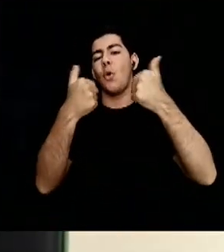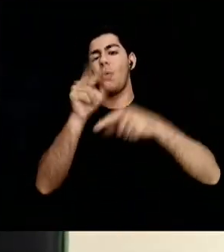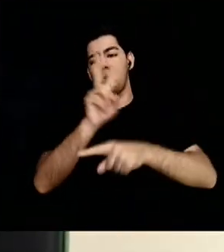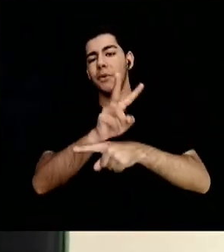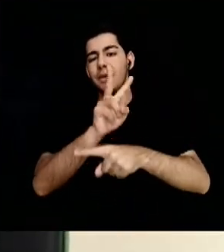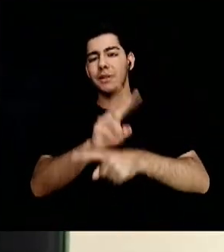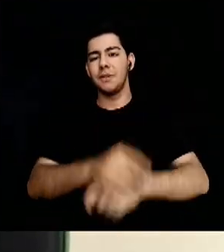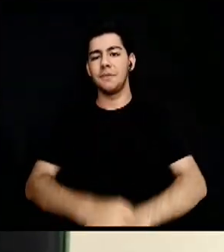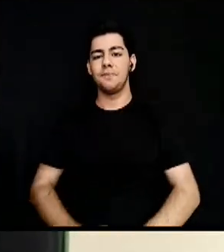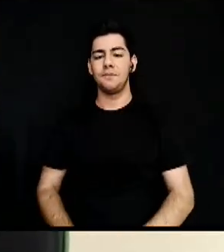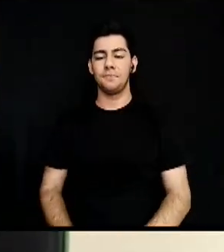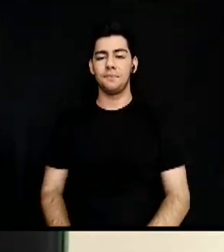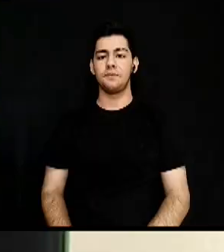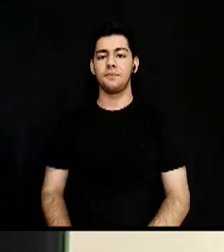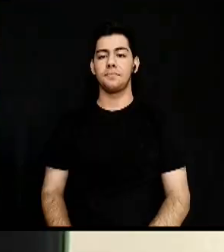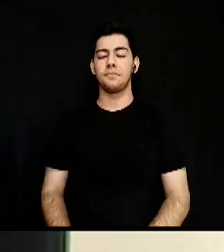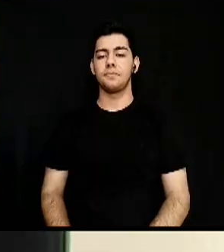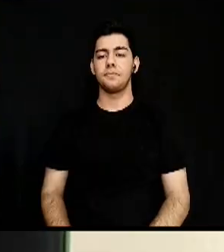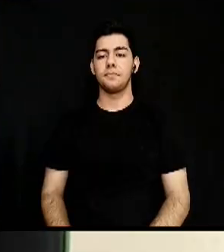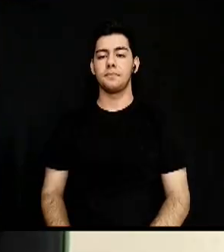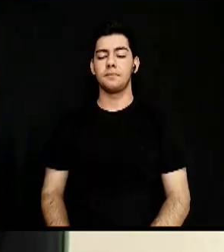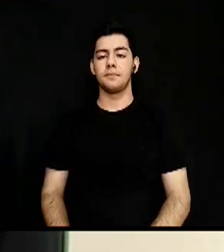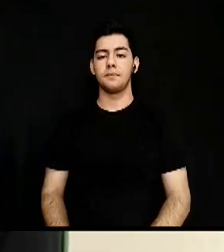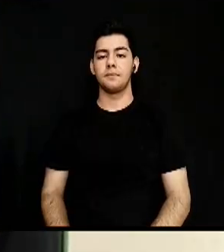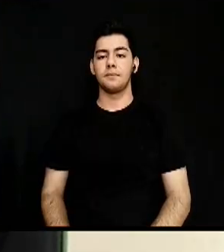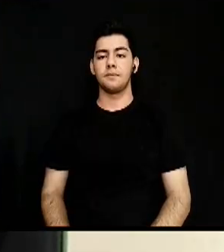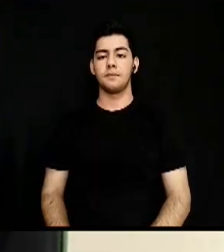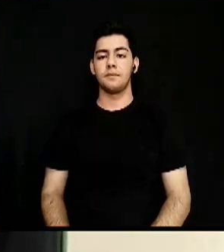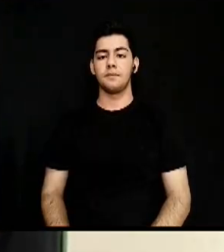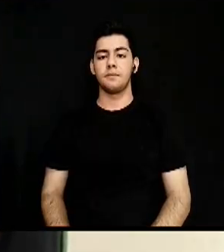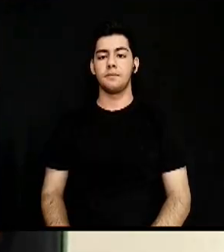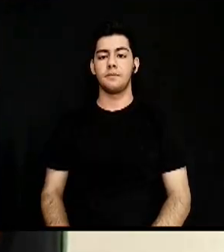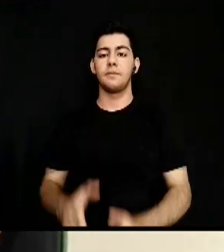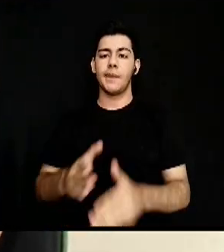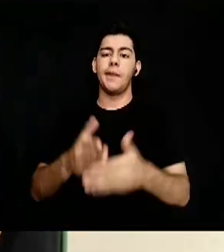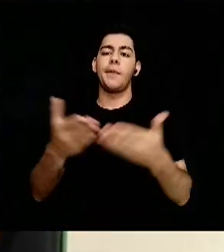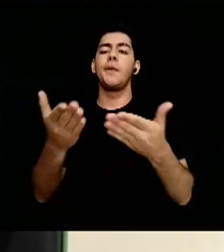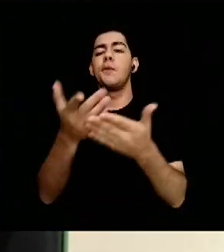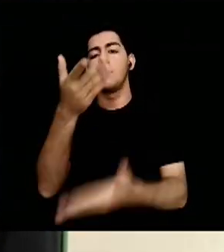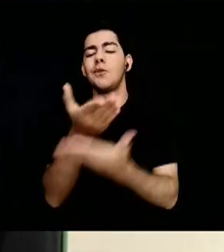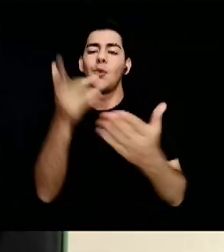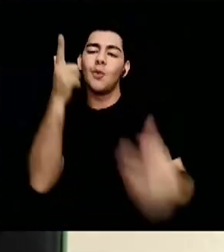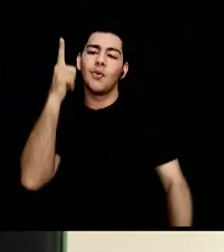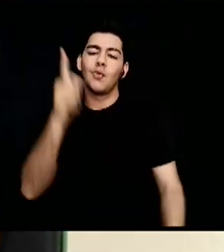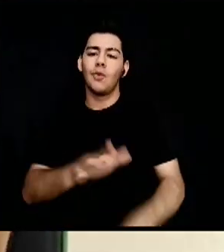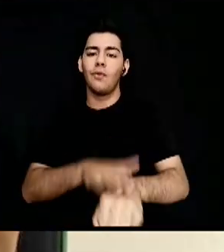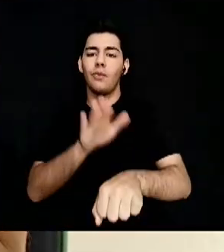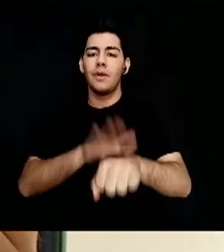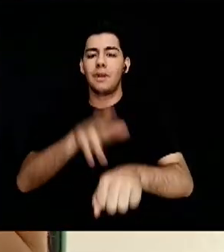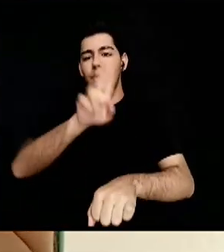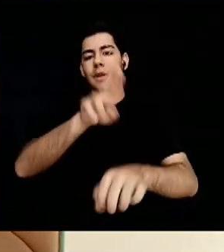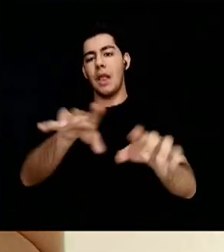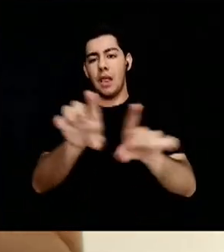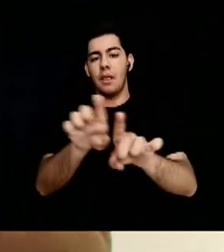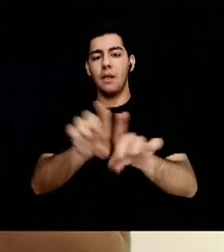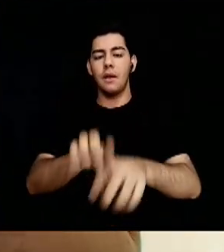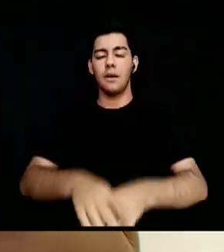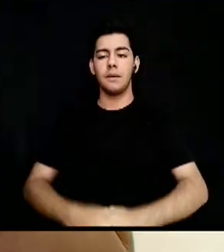Então, dá para você usar também, tá? Mas a gente gosta